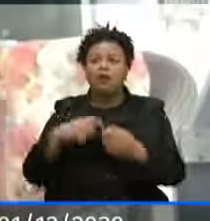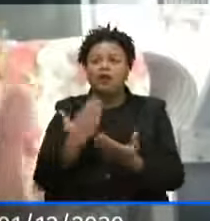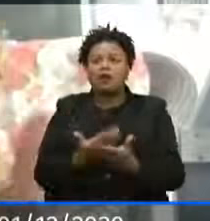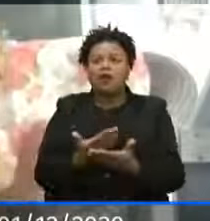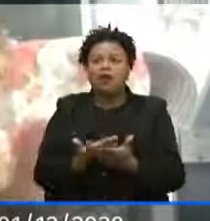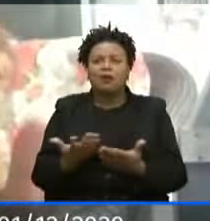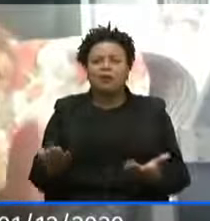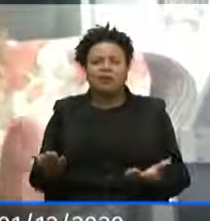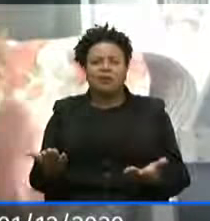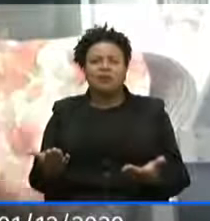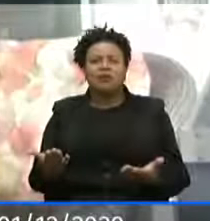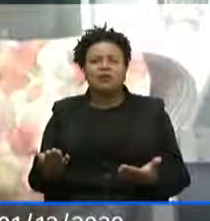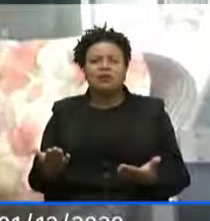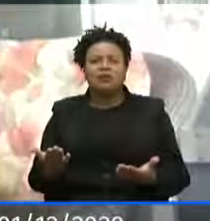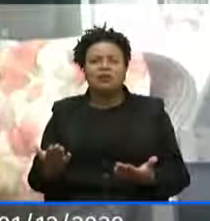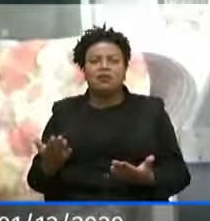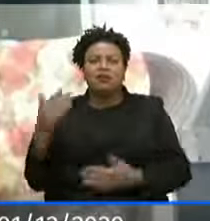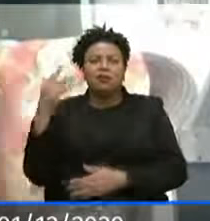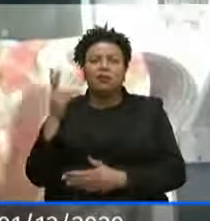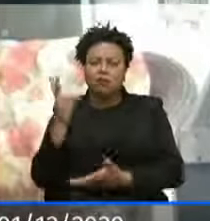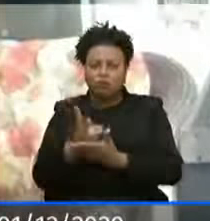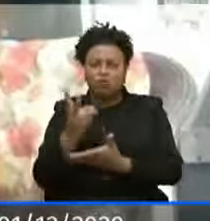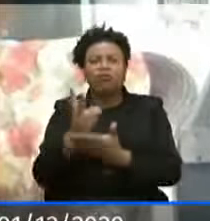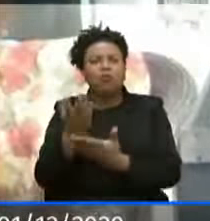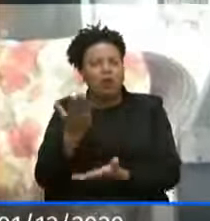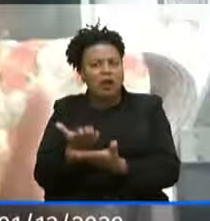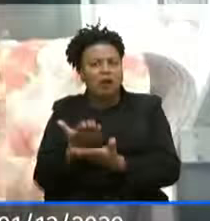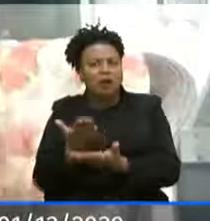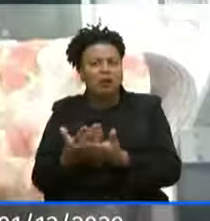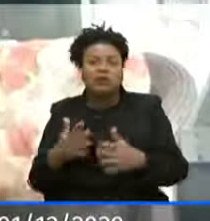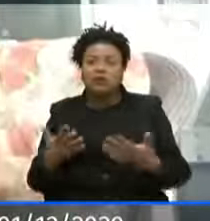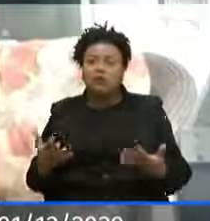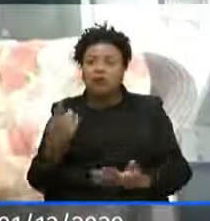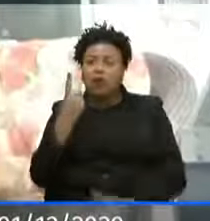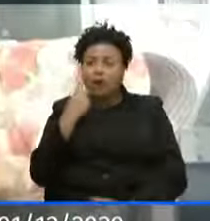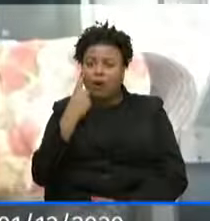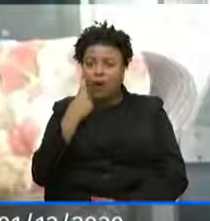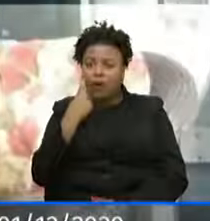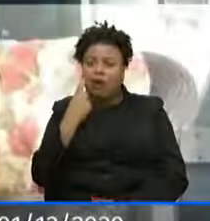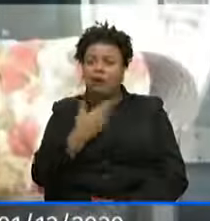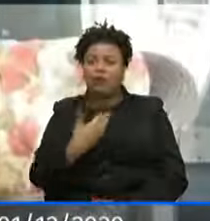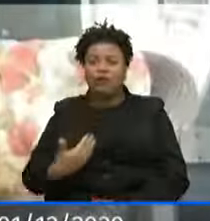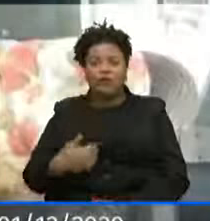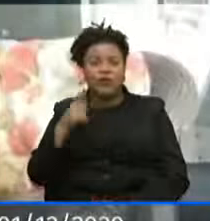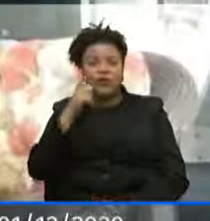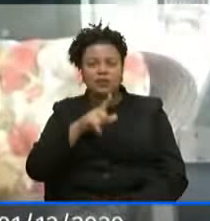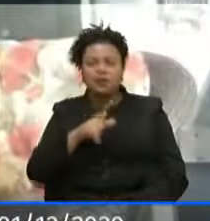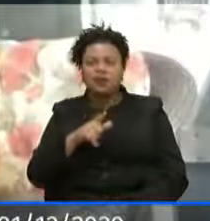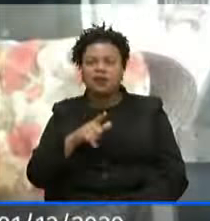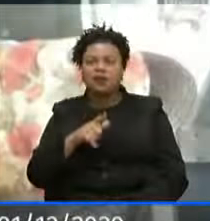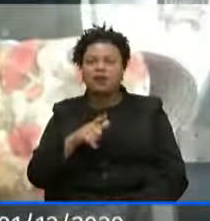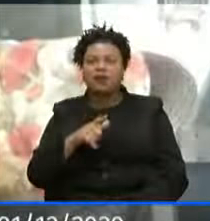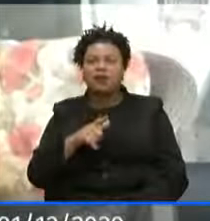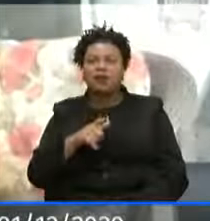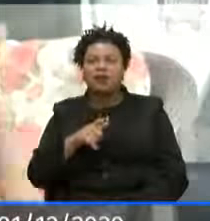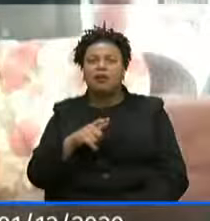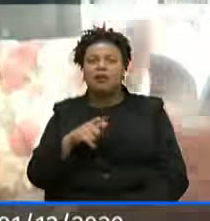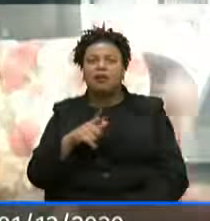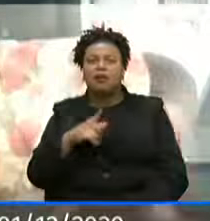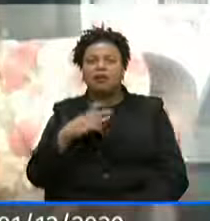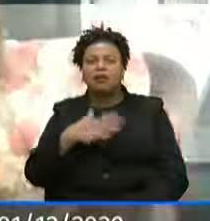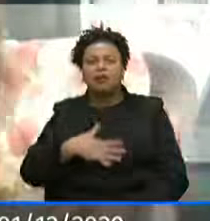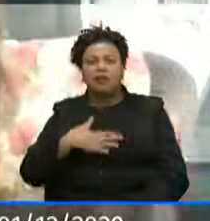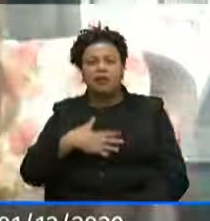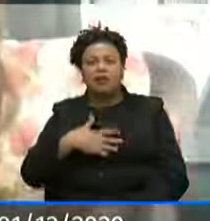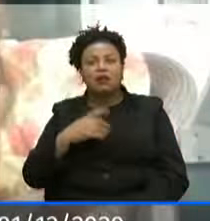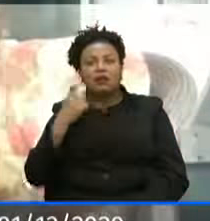aulas, deputado Fernando Marrone, para manter as aulas. Então, olha só que o governo consegue desagradar quem pensa lá de uma